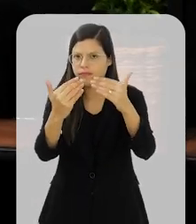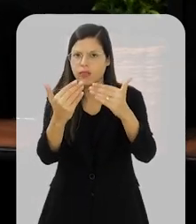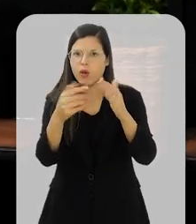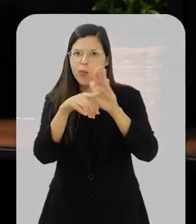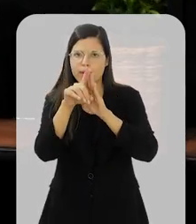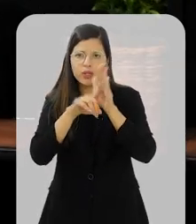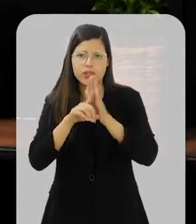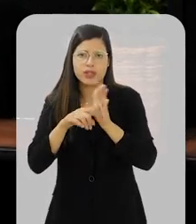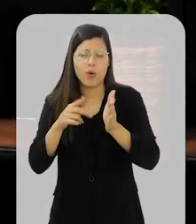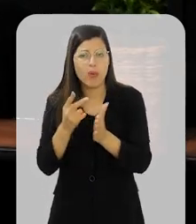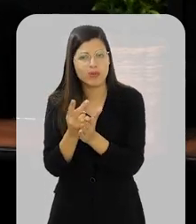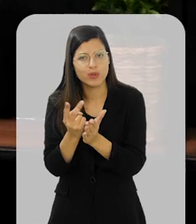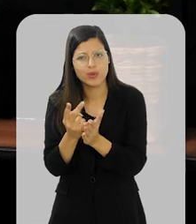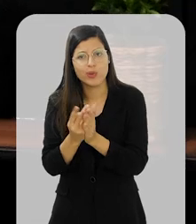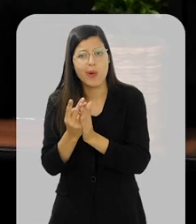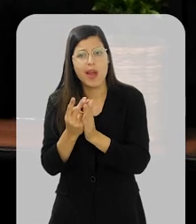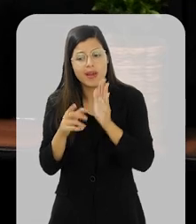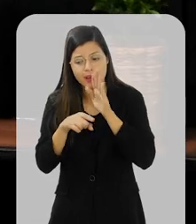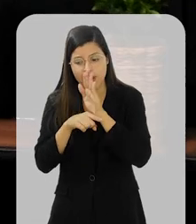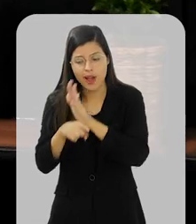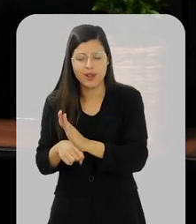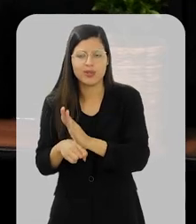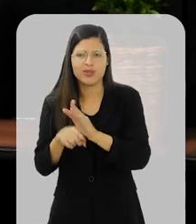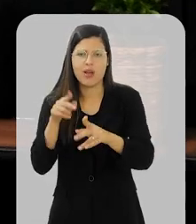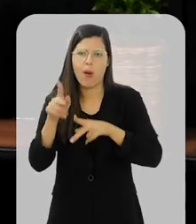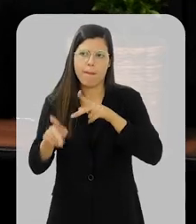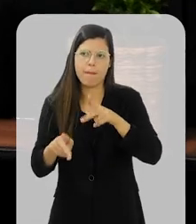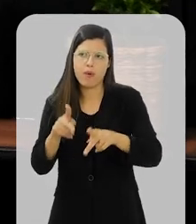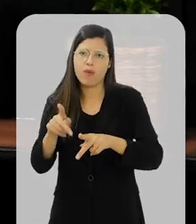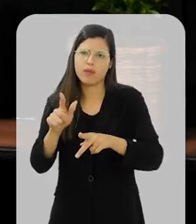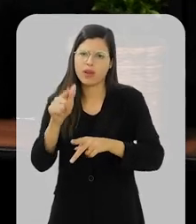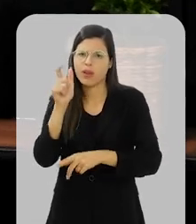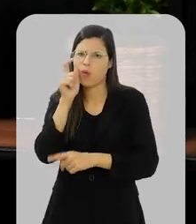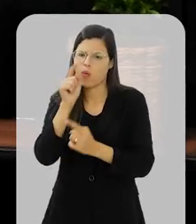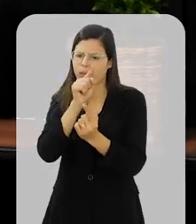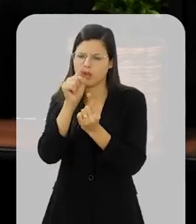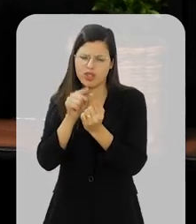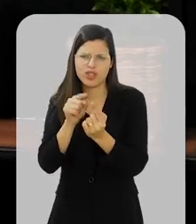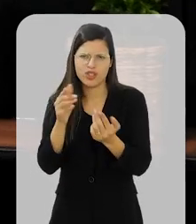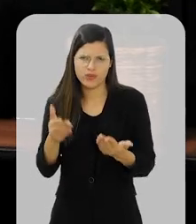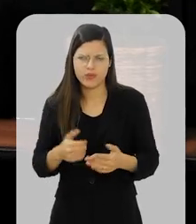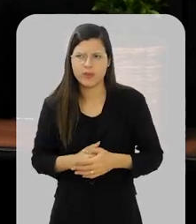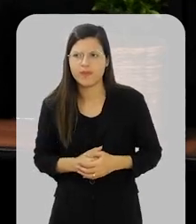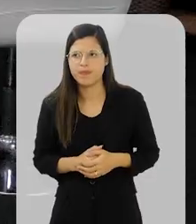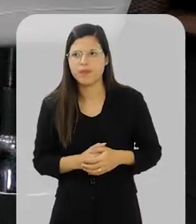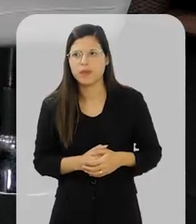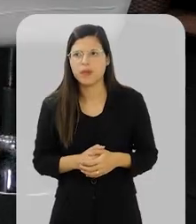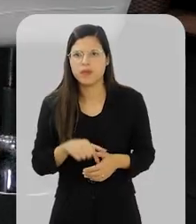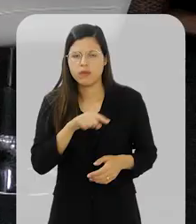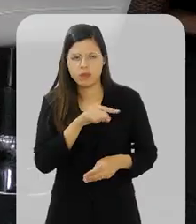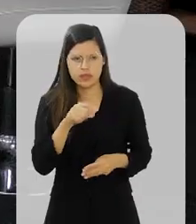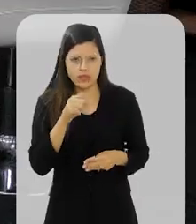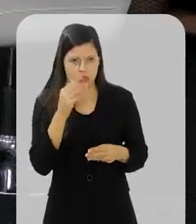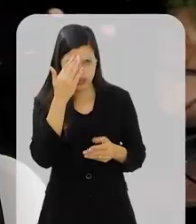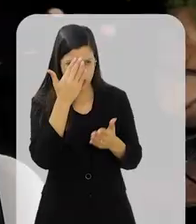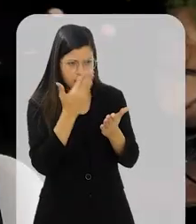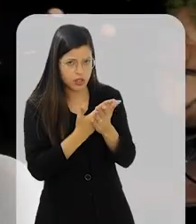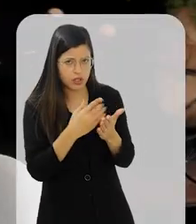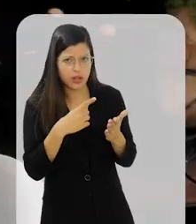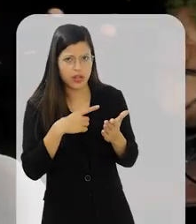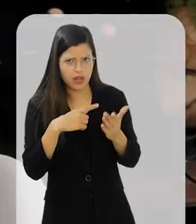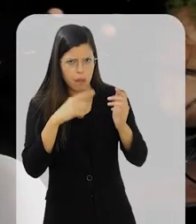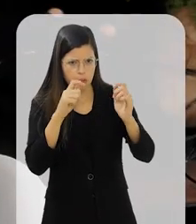conseguir caminhar com as pesquisas e, de fato, ajudar a população, que é o nosso interesse maior. Né? Uhum. Vocês acreditam que ele tem um